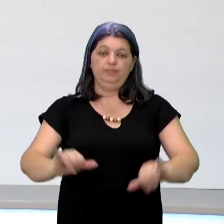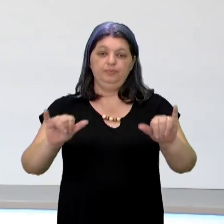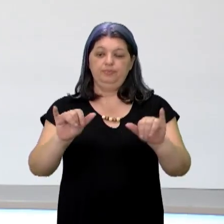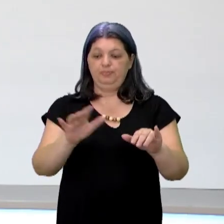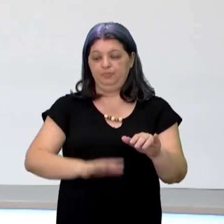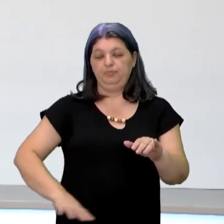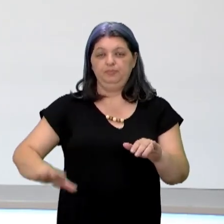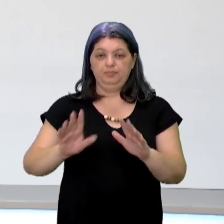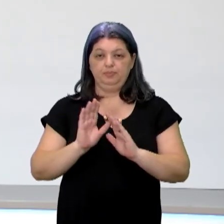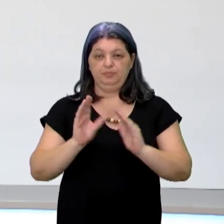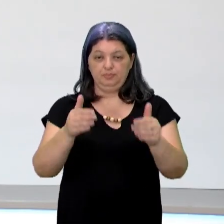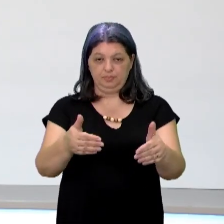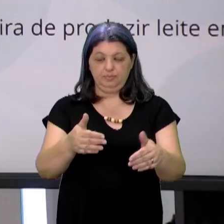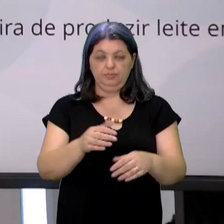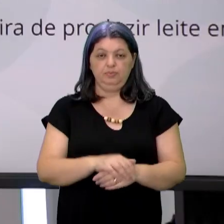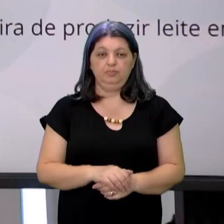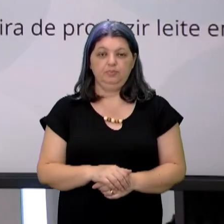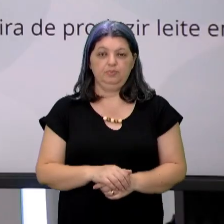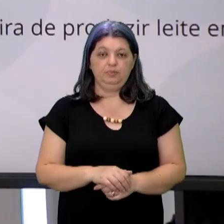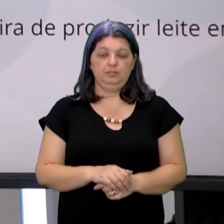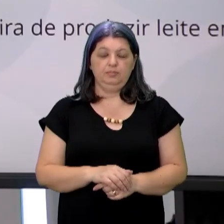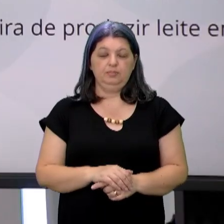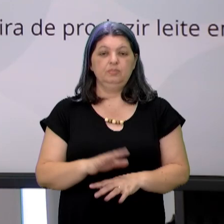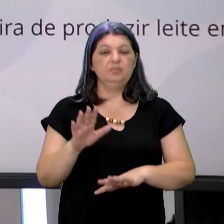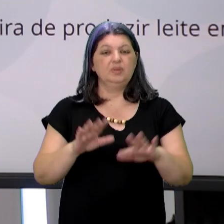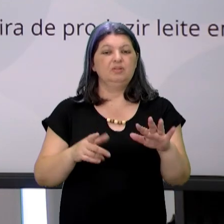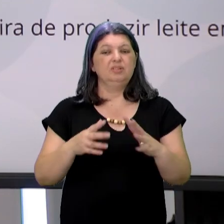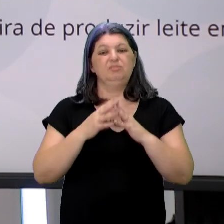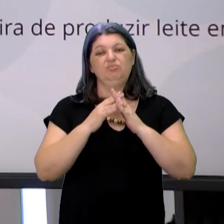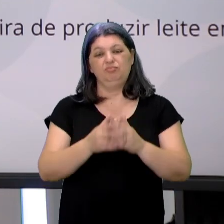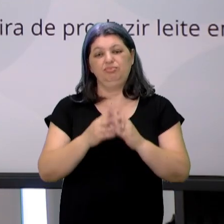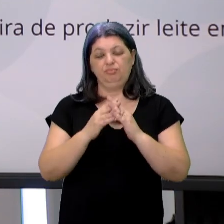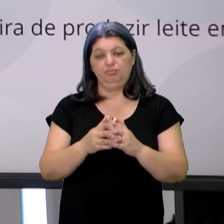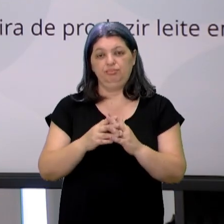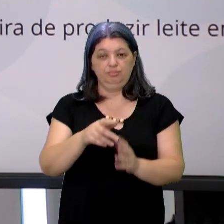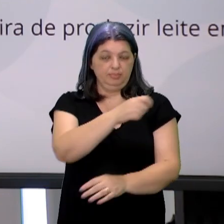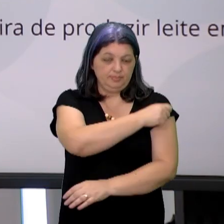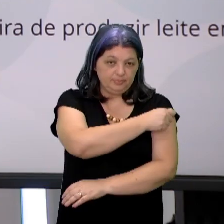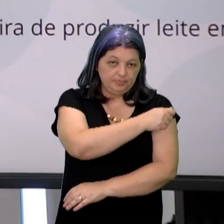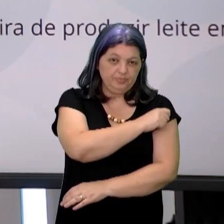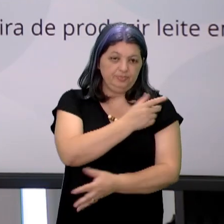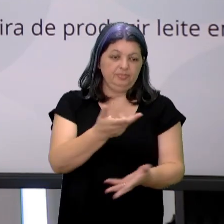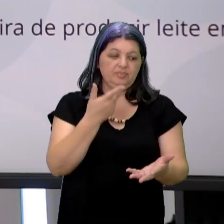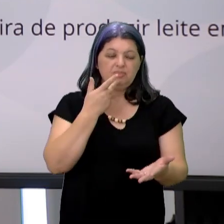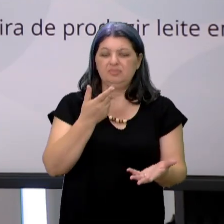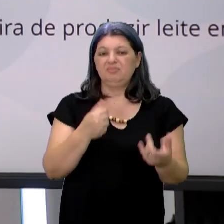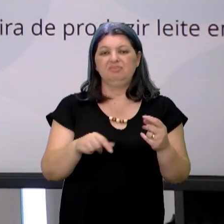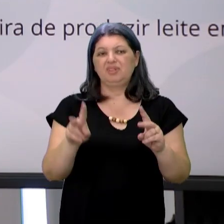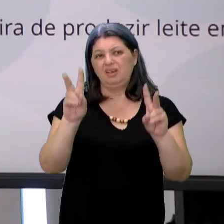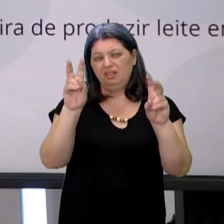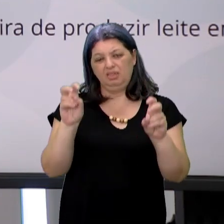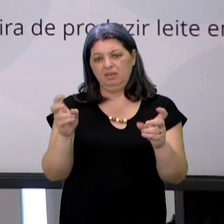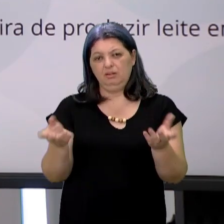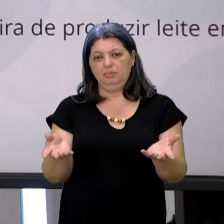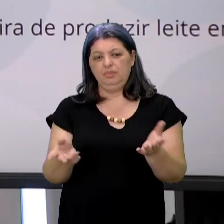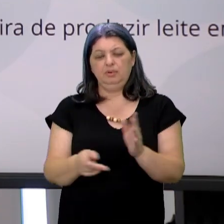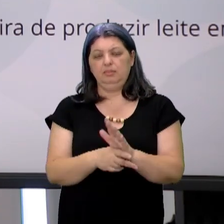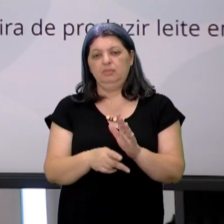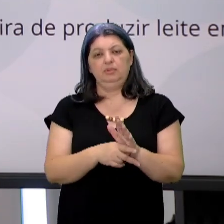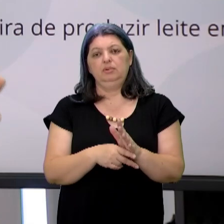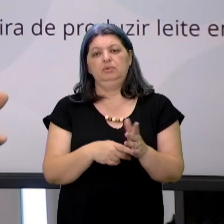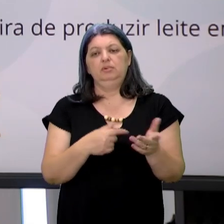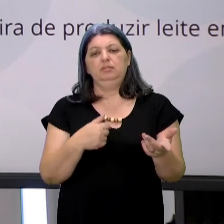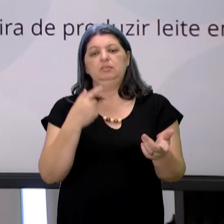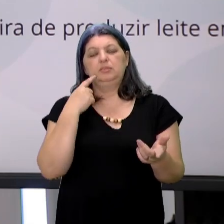é restrito. Sim, é isso mesmo. Então, quando a gente, porque muitas vezes confunde o aluno, né? Ele fica falando assunto e tema. O assunto, ele é mais generalizado. Então, a gente